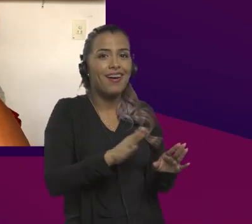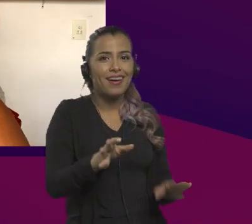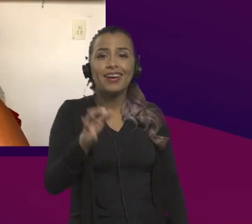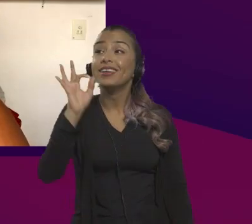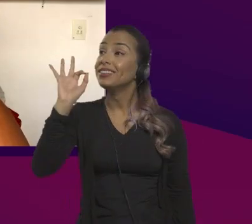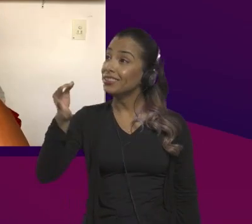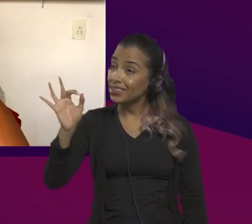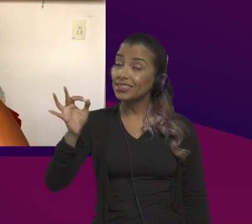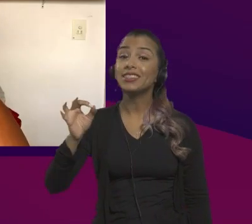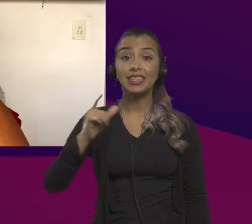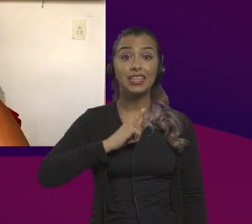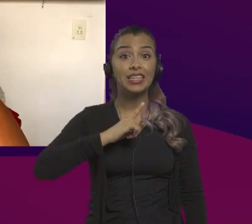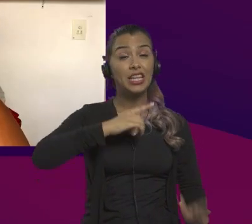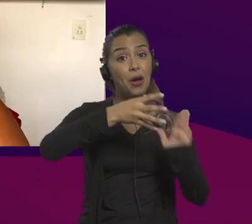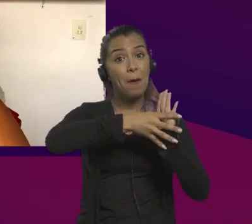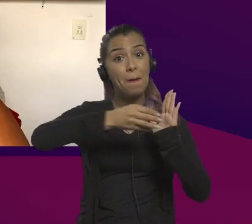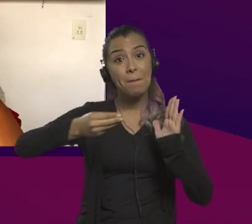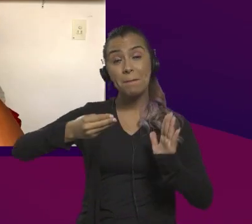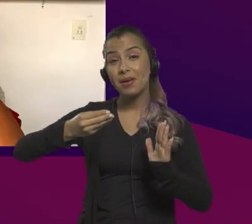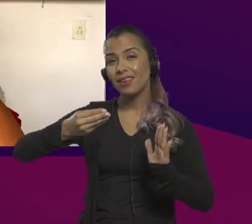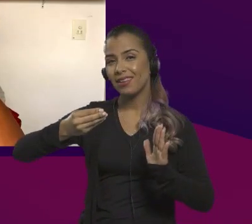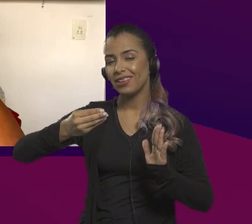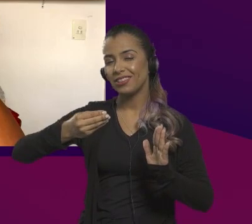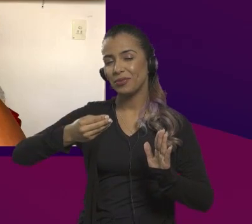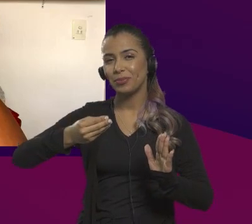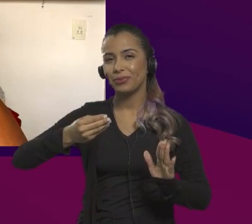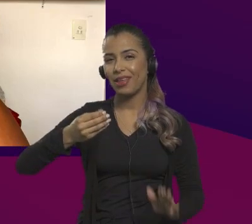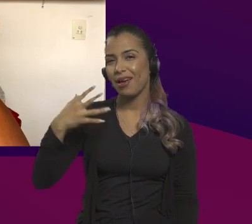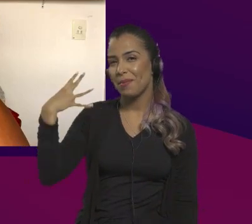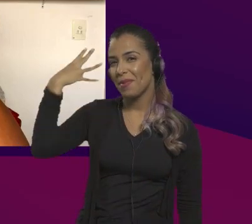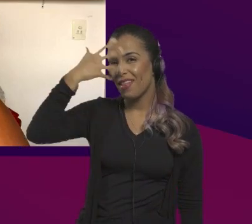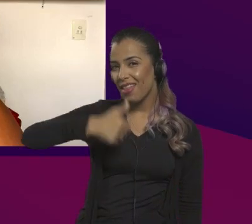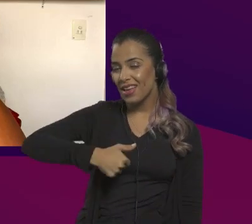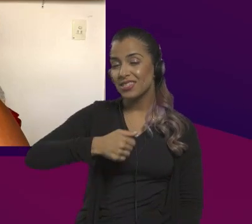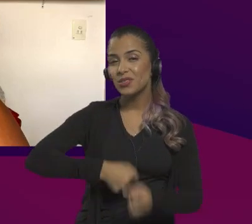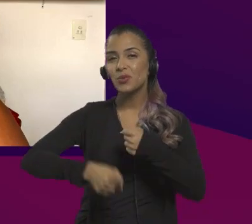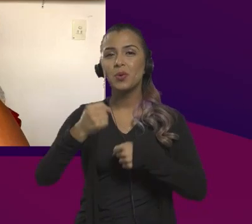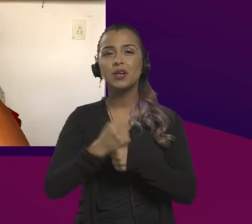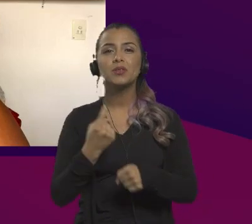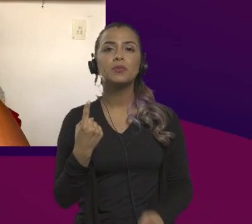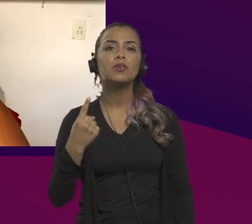empurrando beleza. de novo. O mito da beleza, da Naomi Sim. Wolf, de 1990, ele fala